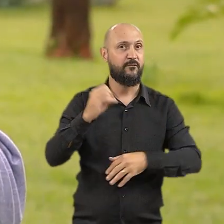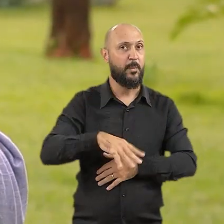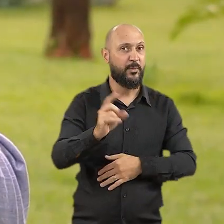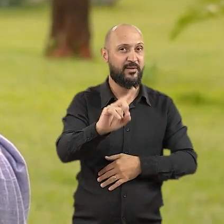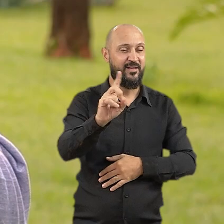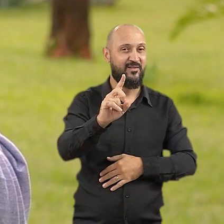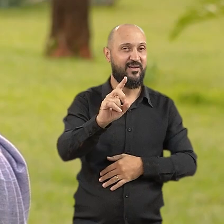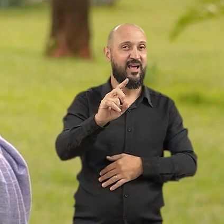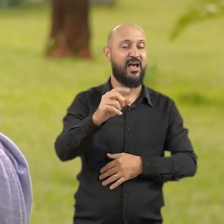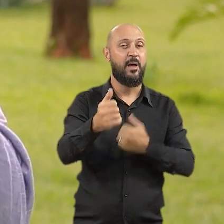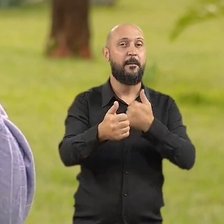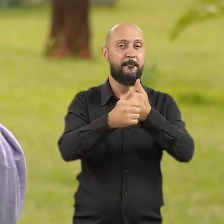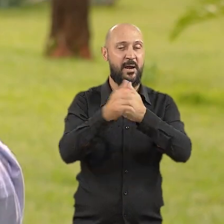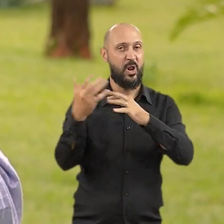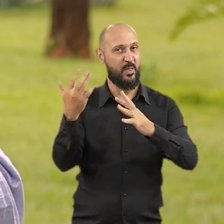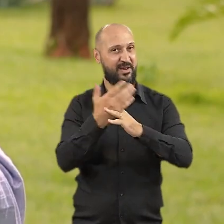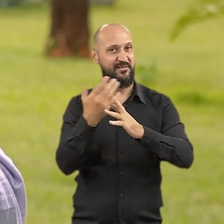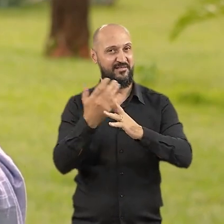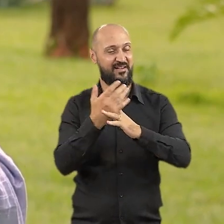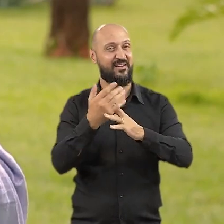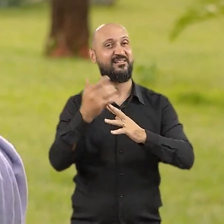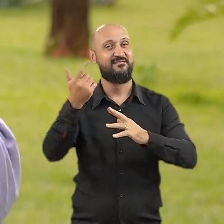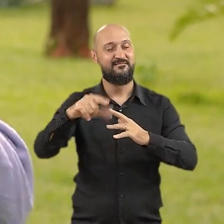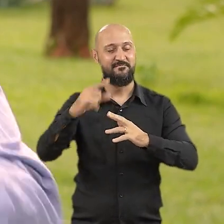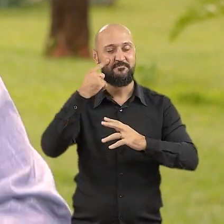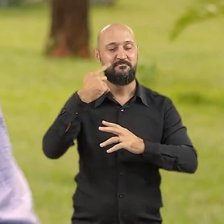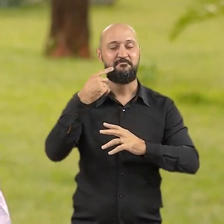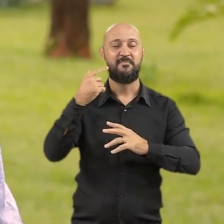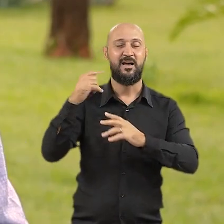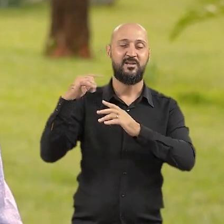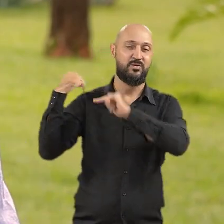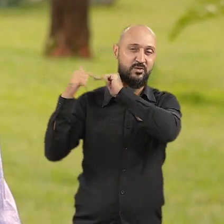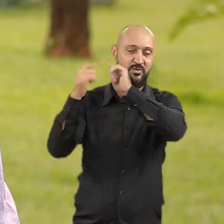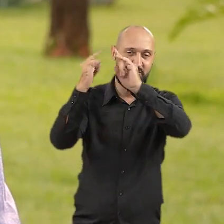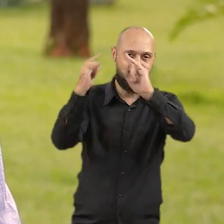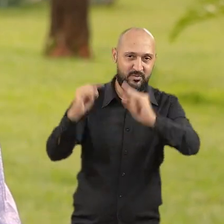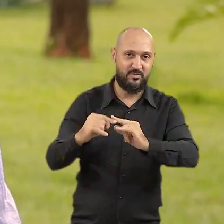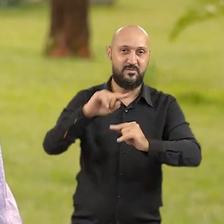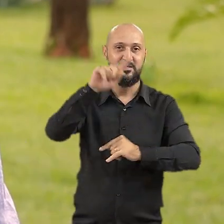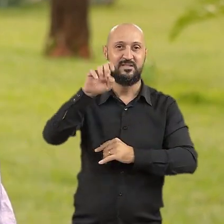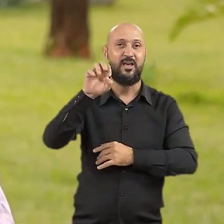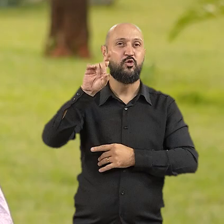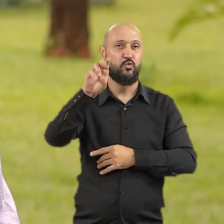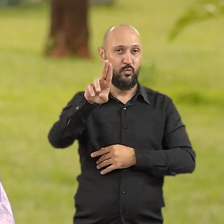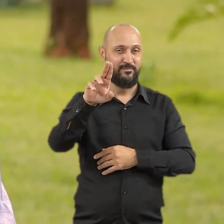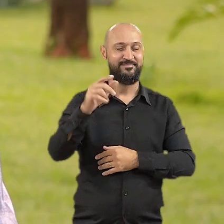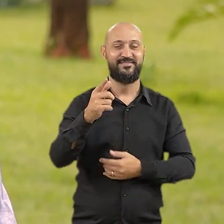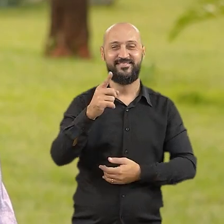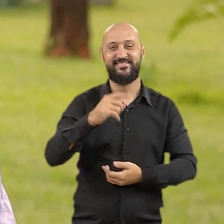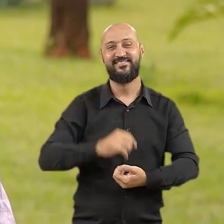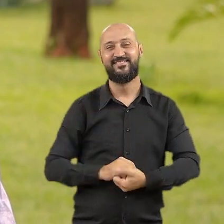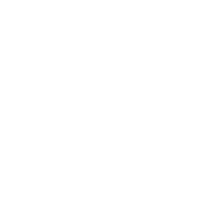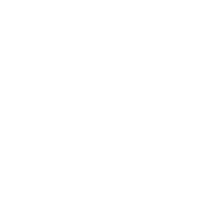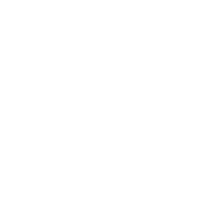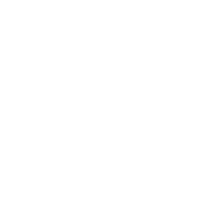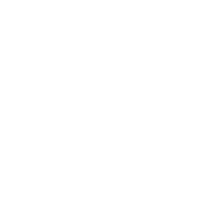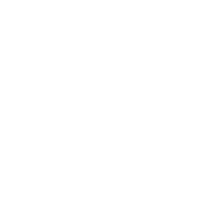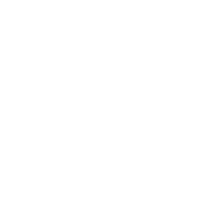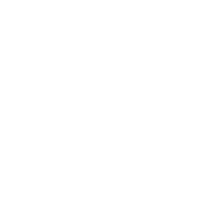não desembarca agora não, que logo após o intervalo tem mais do Barroco ao Barracão com Zé Du para você.